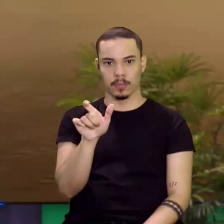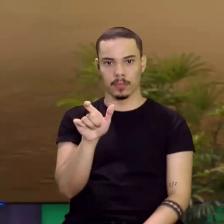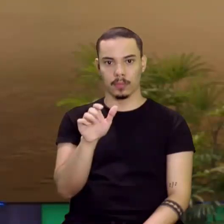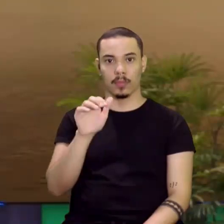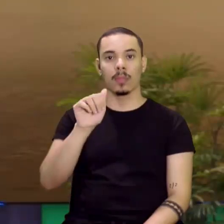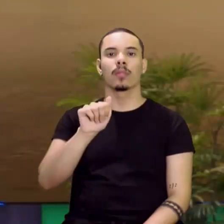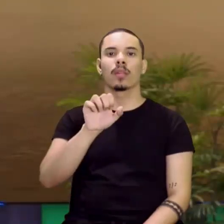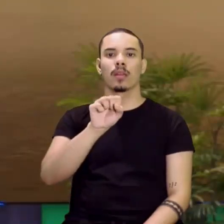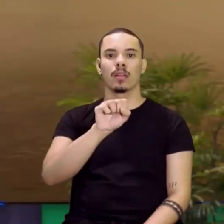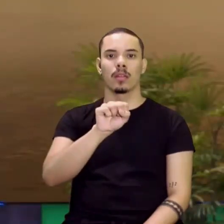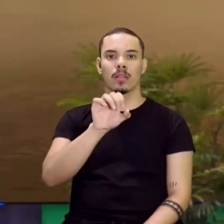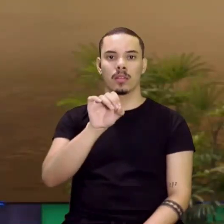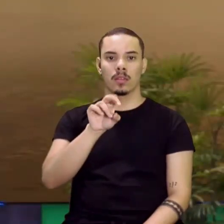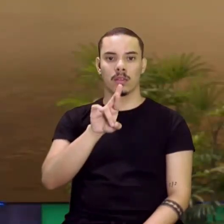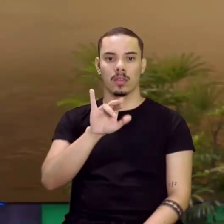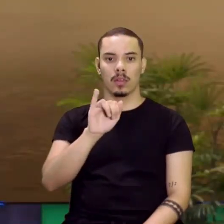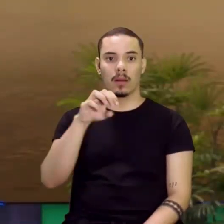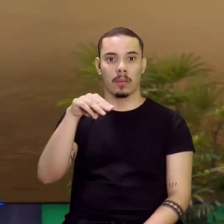Assoreamento.